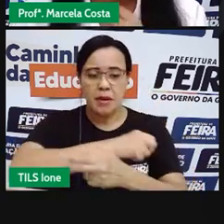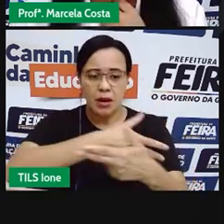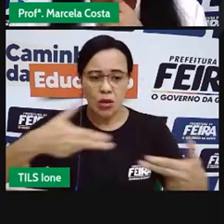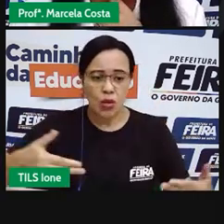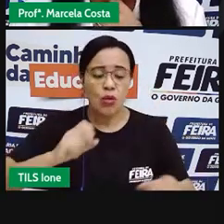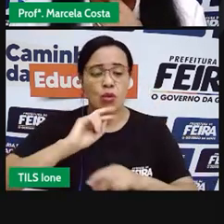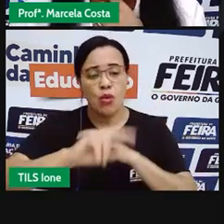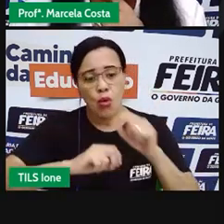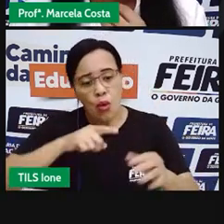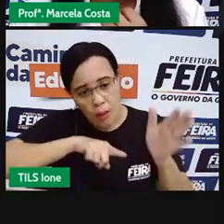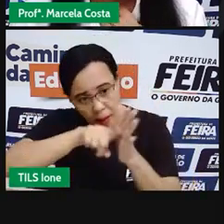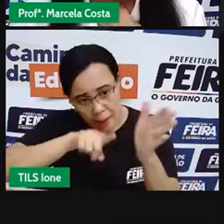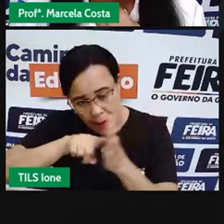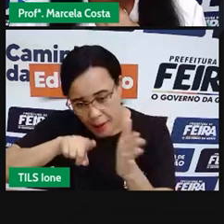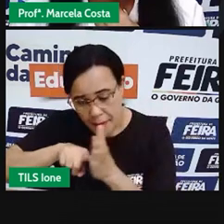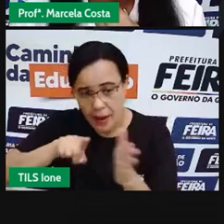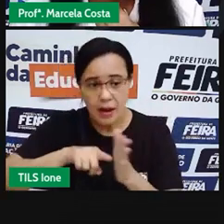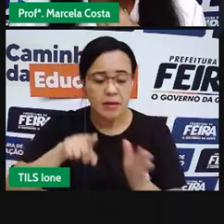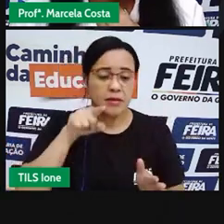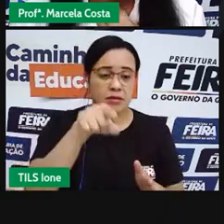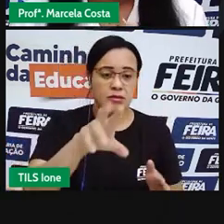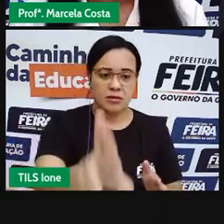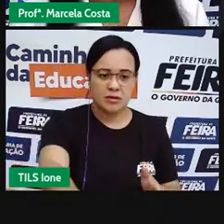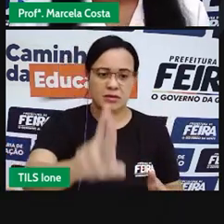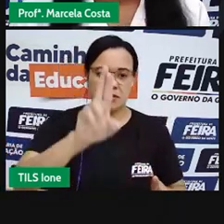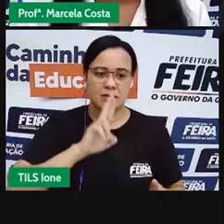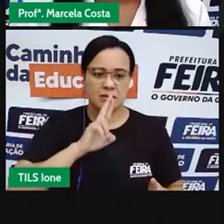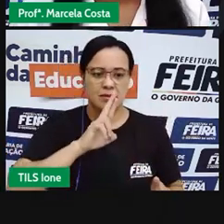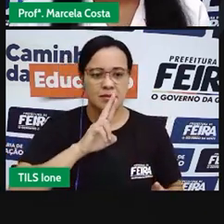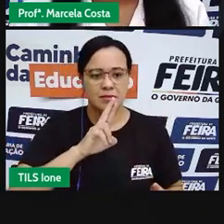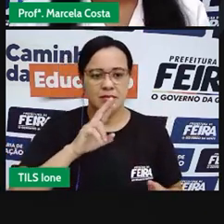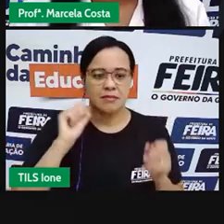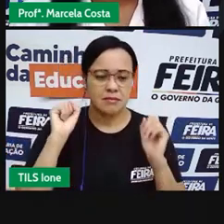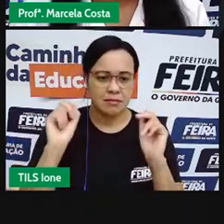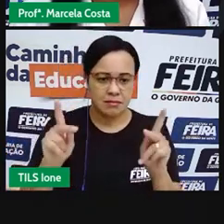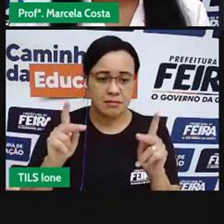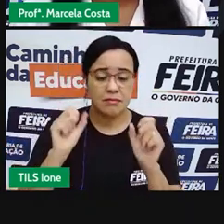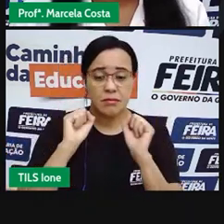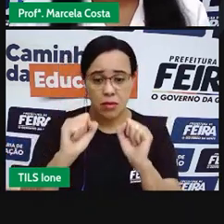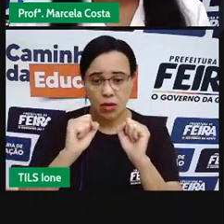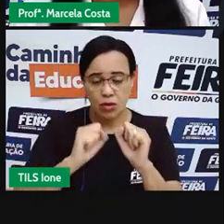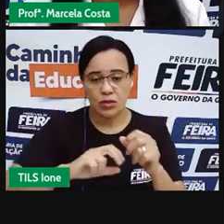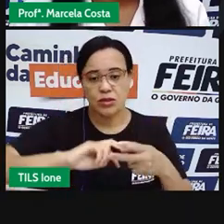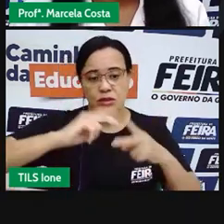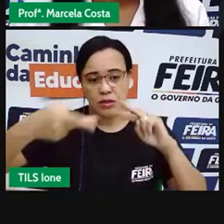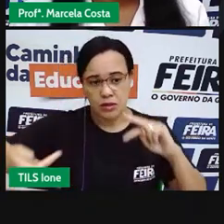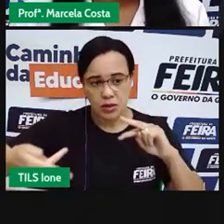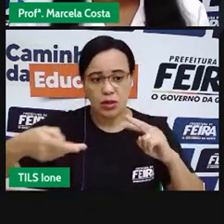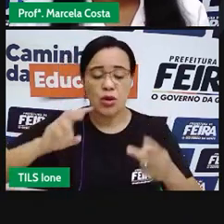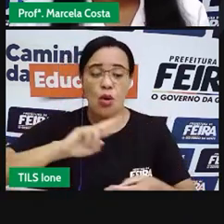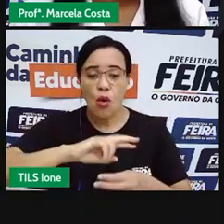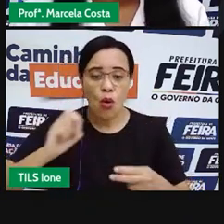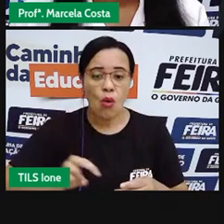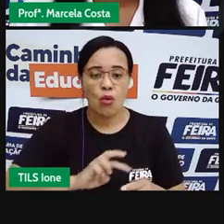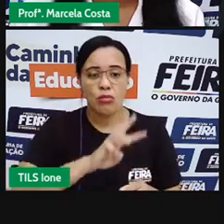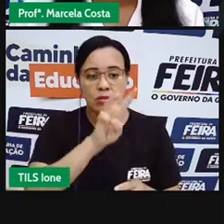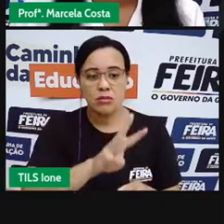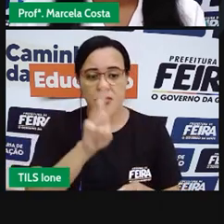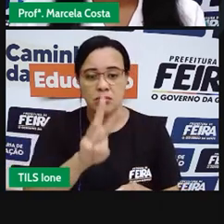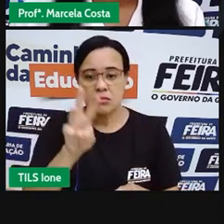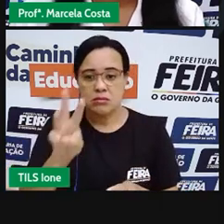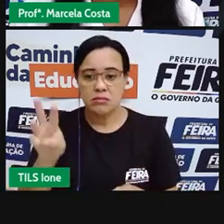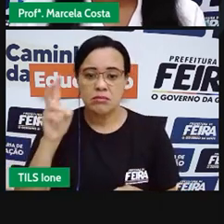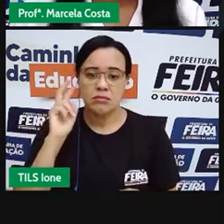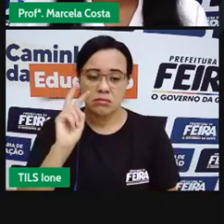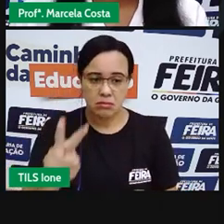algumas questões para você responder, tá? Você pode acessar aqui primeiro esse link. Eu